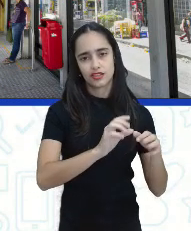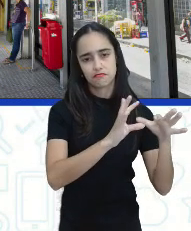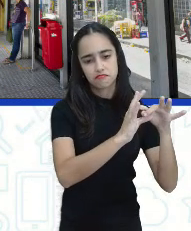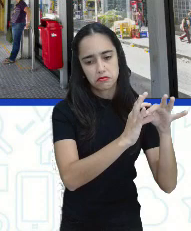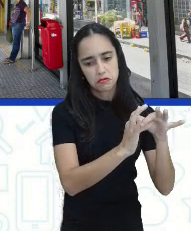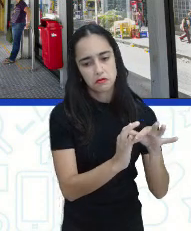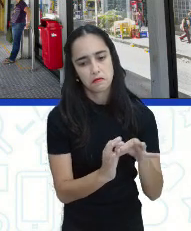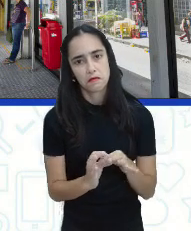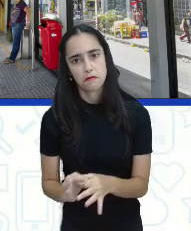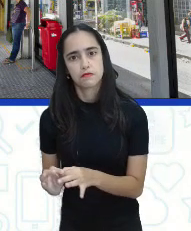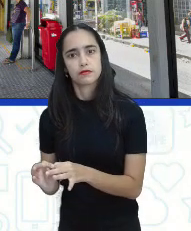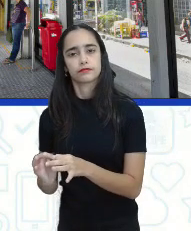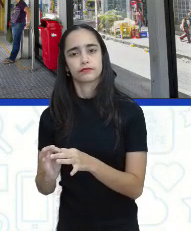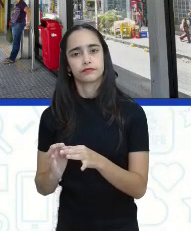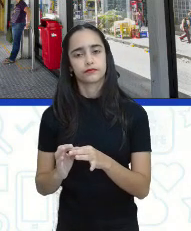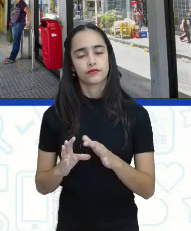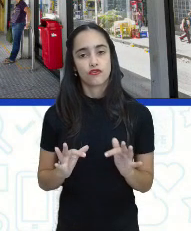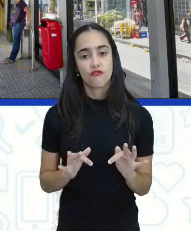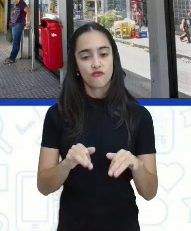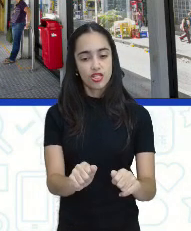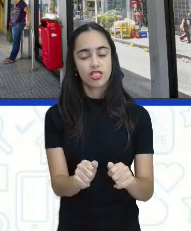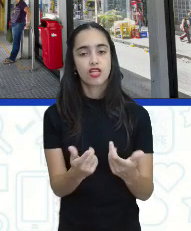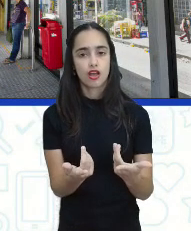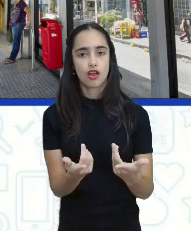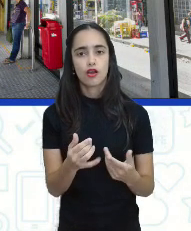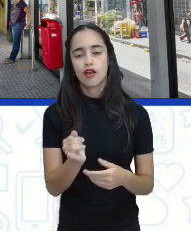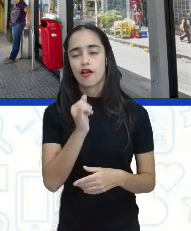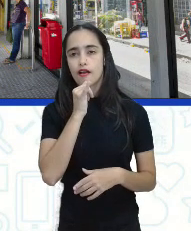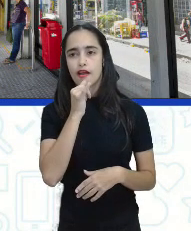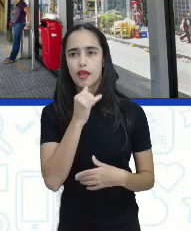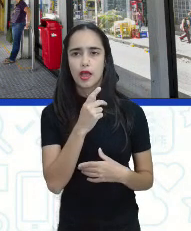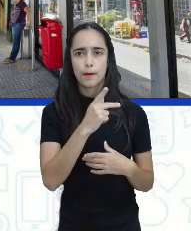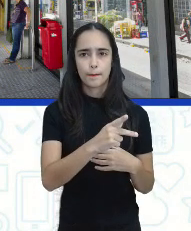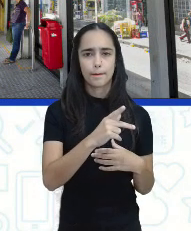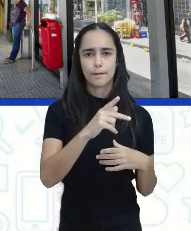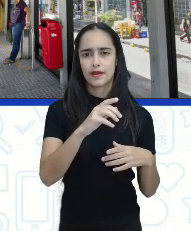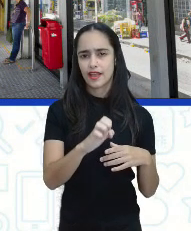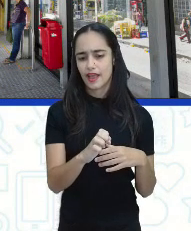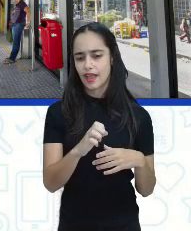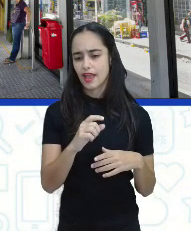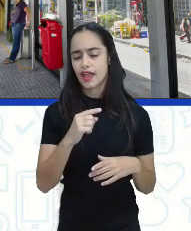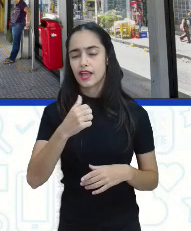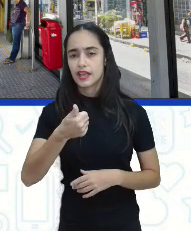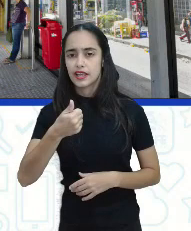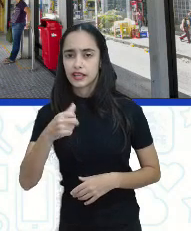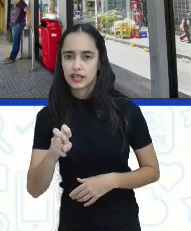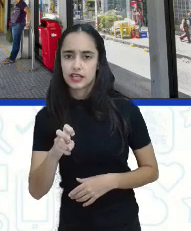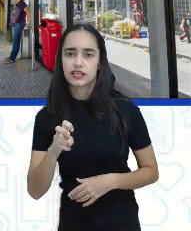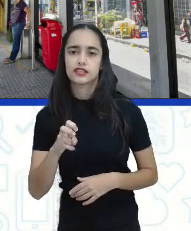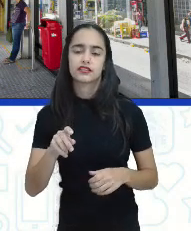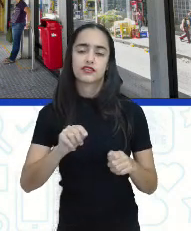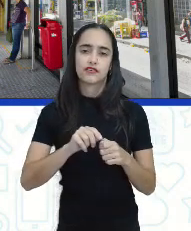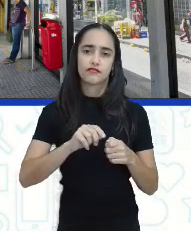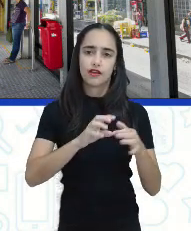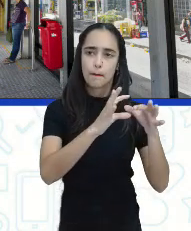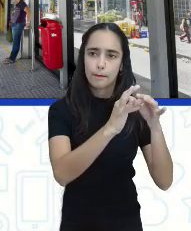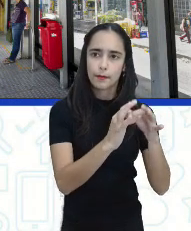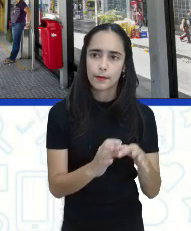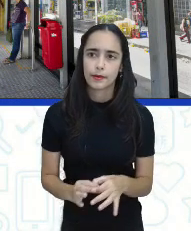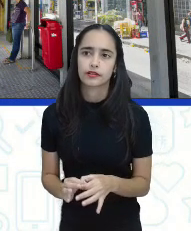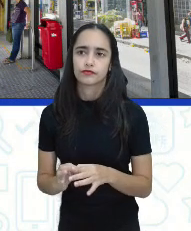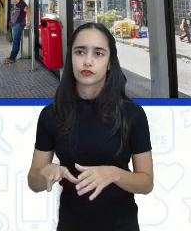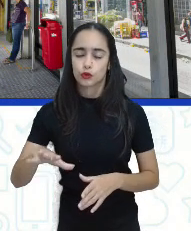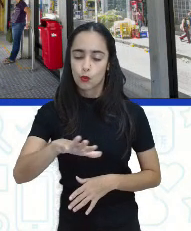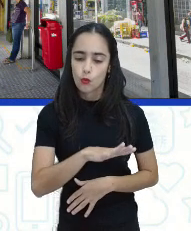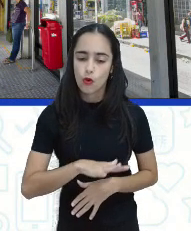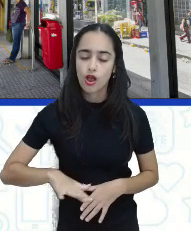Em terminais, onde a gente pode, na questão da PE 15, então PE 15 ali fazendo a interligação da região metropolitana, desde